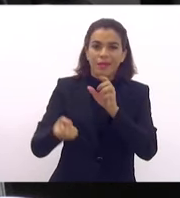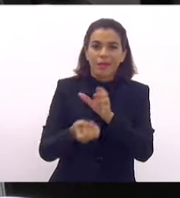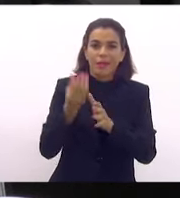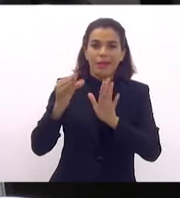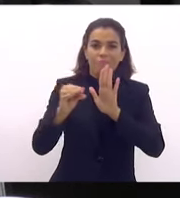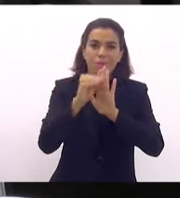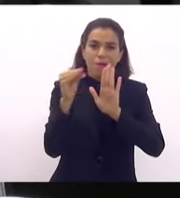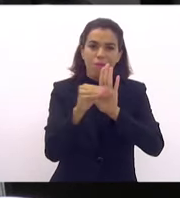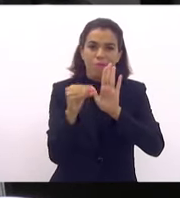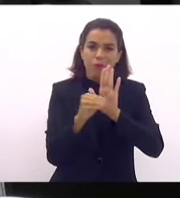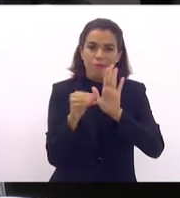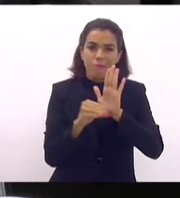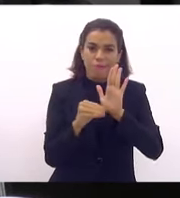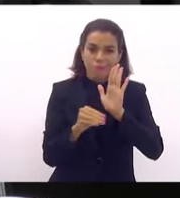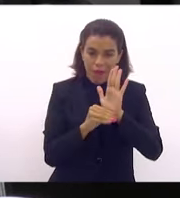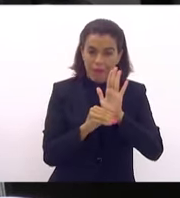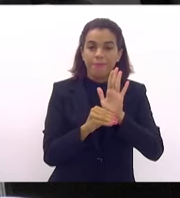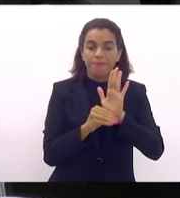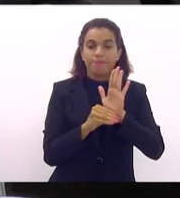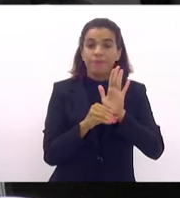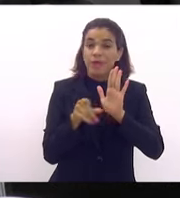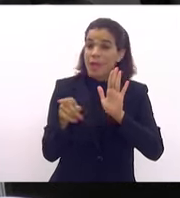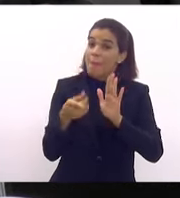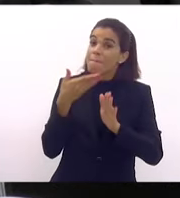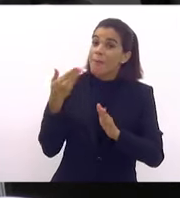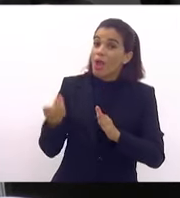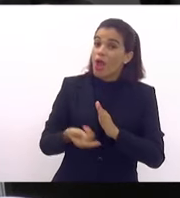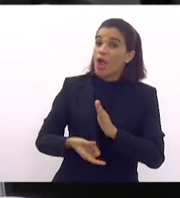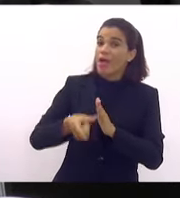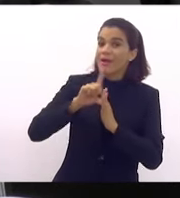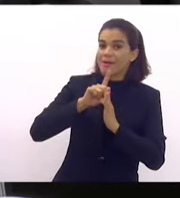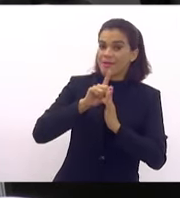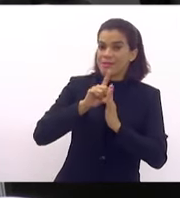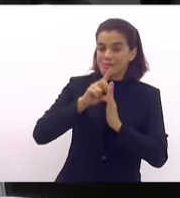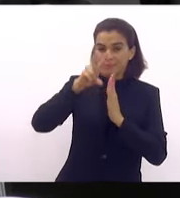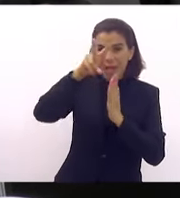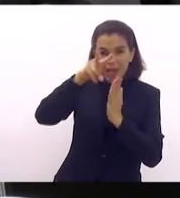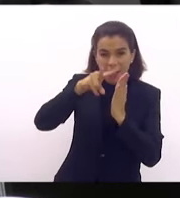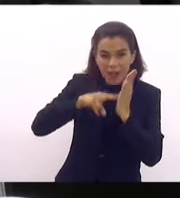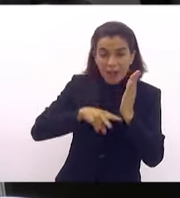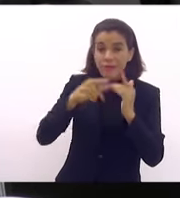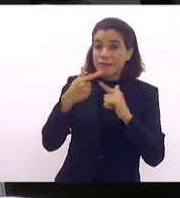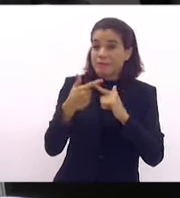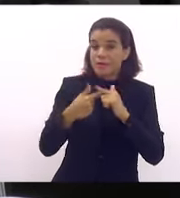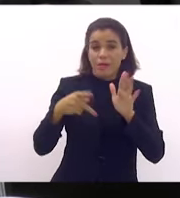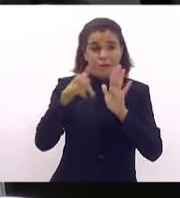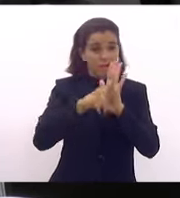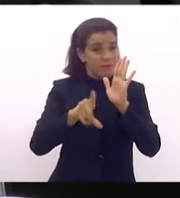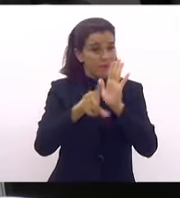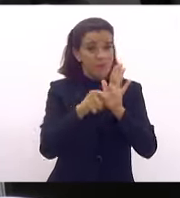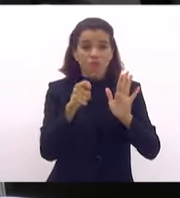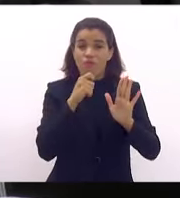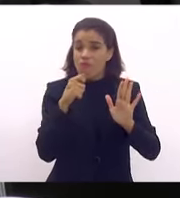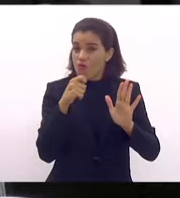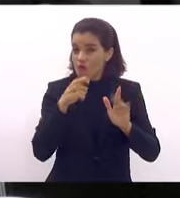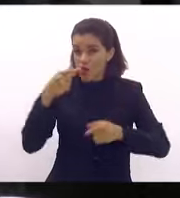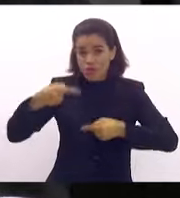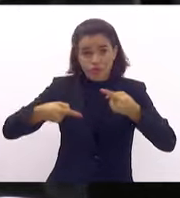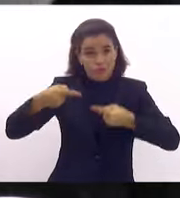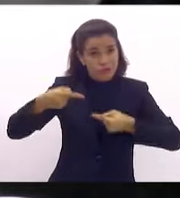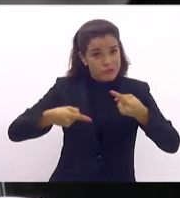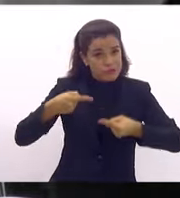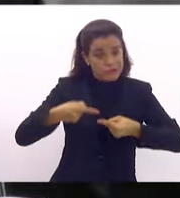senhor receba as emendas antes. Né? Tá porque certo. O projeto não foi discutido, veio à pauta ontem,